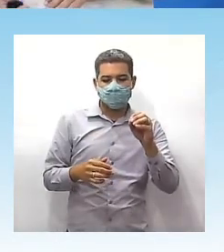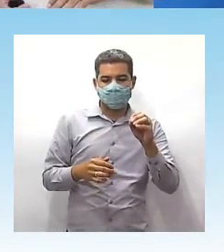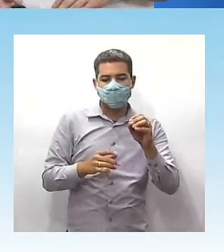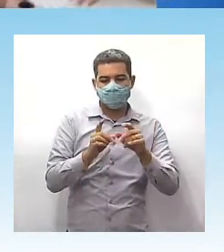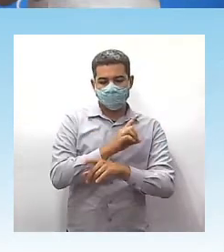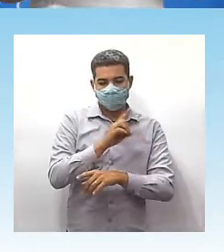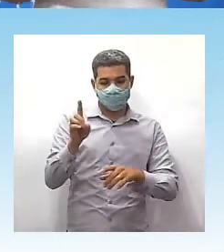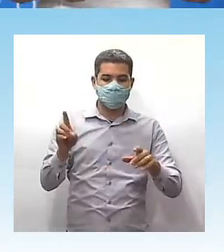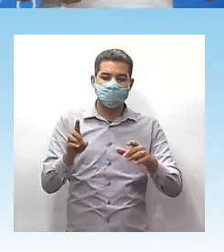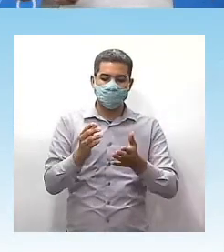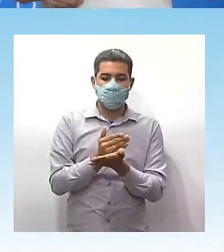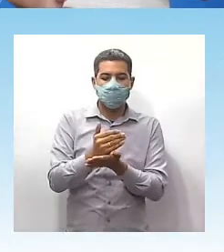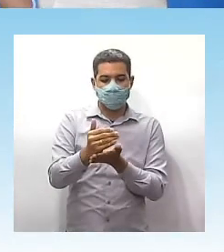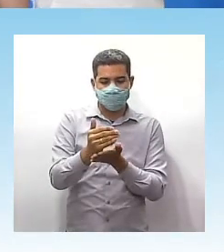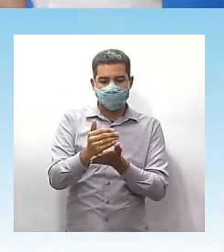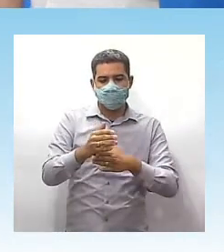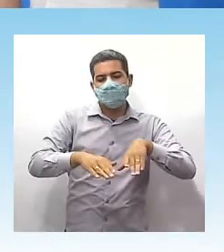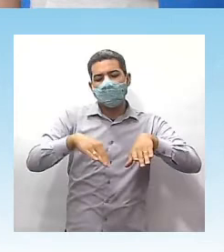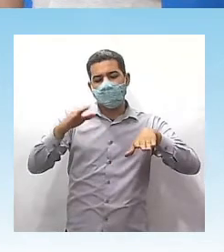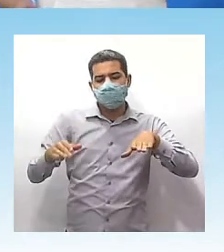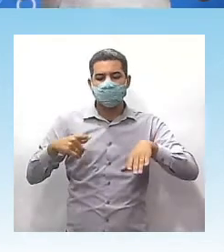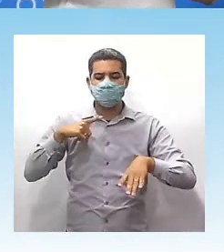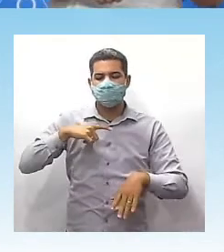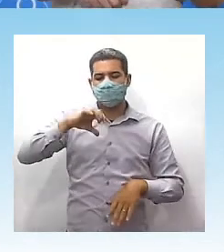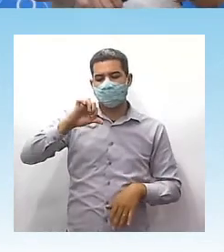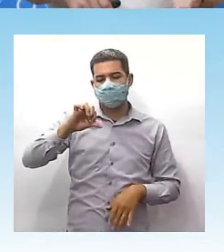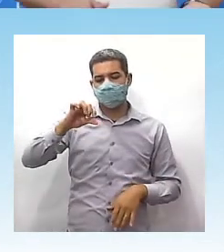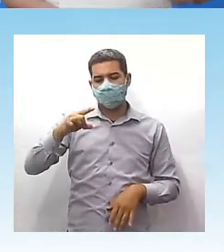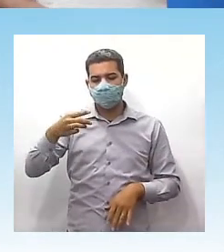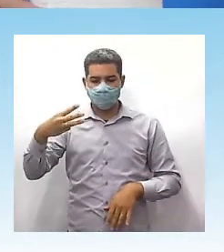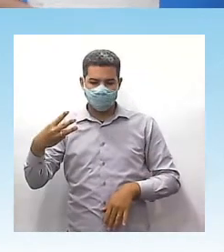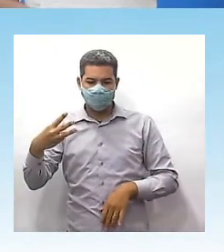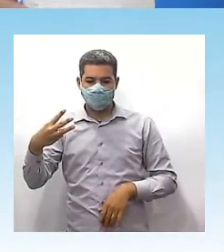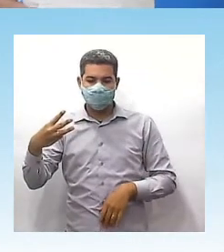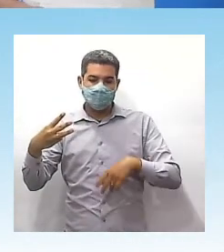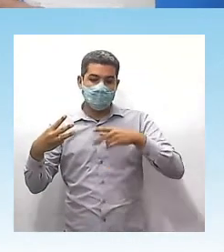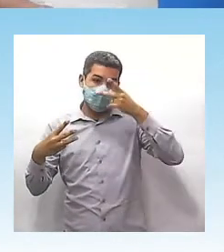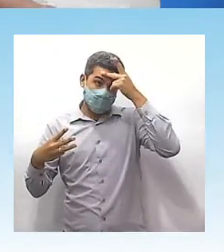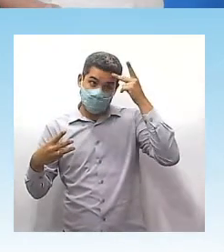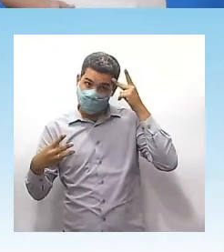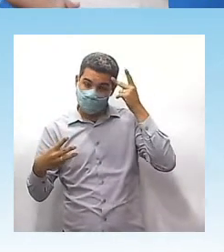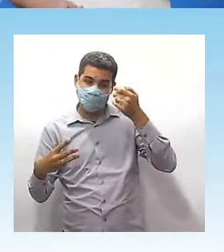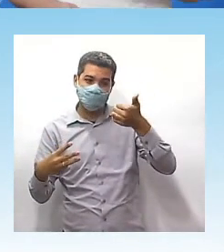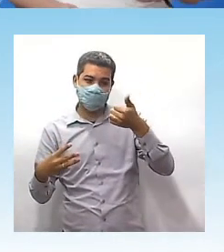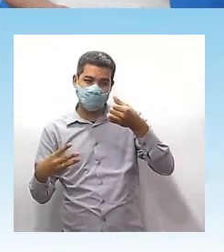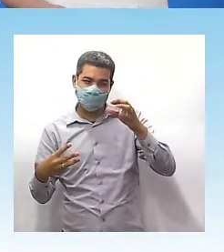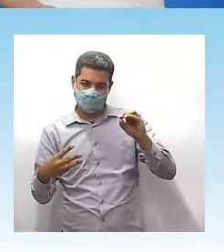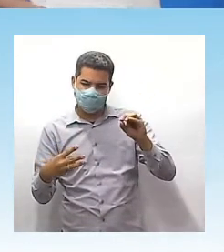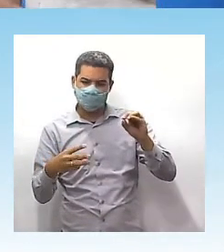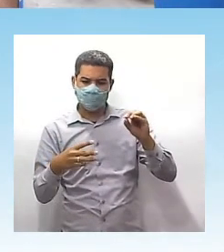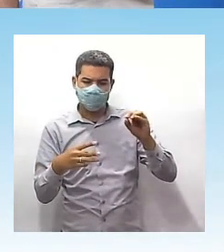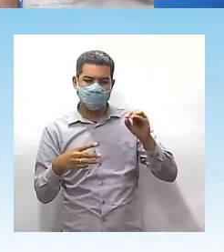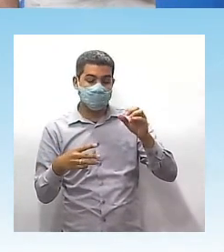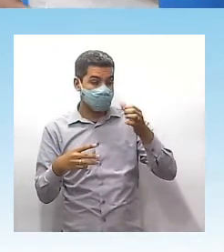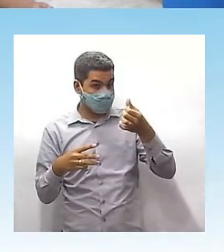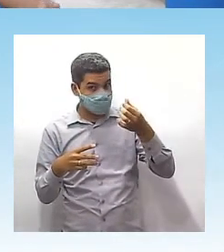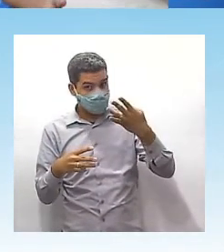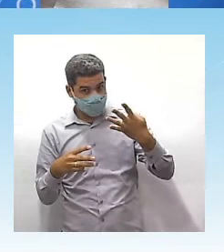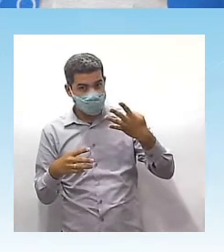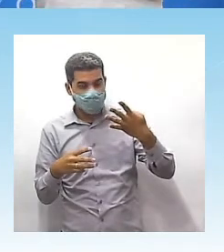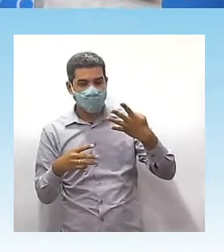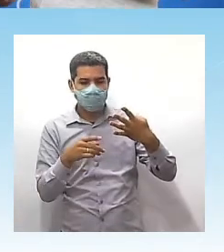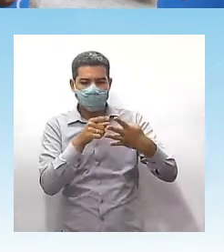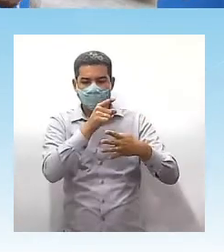estreia do evento. A média das notas entrevistadas foi 9,3 e 64 pessoas deram nota 10. Tá